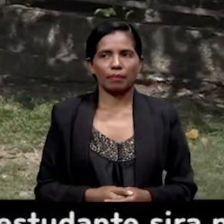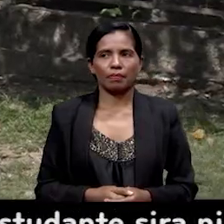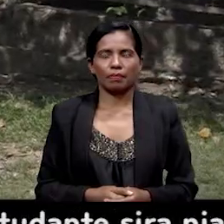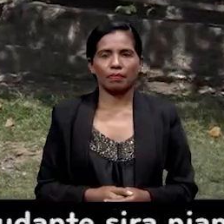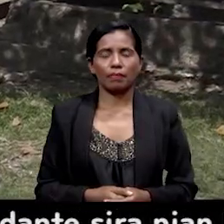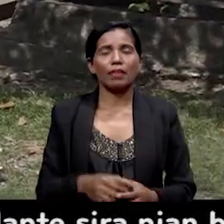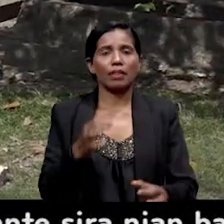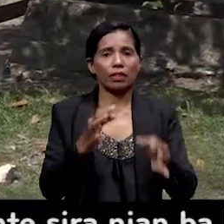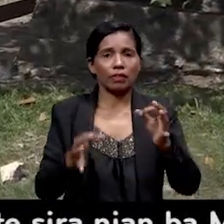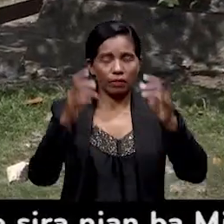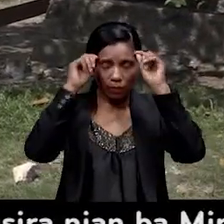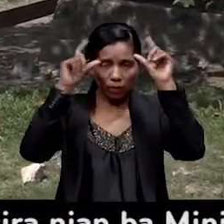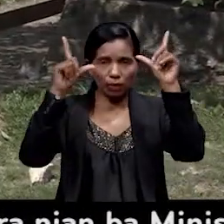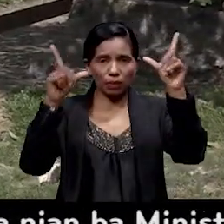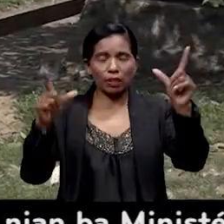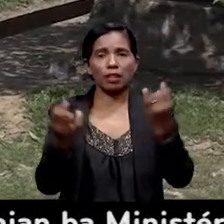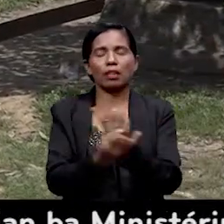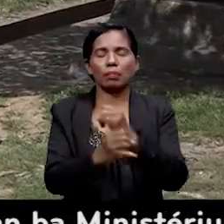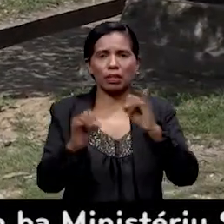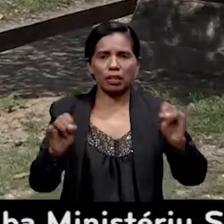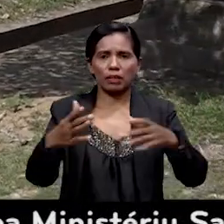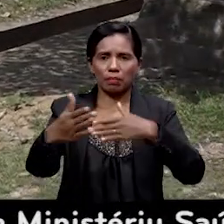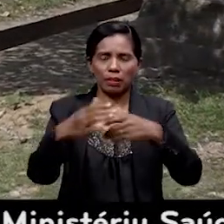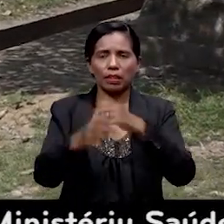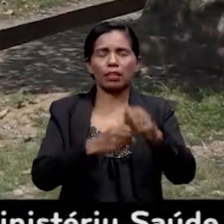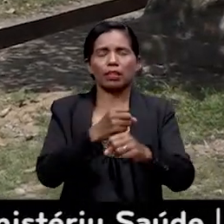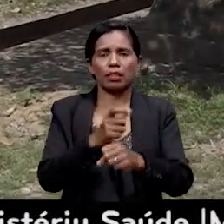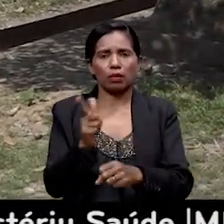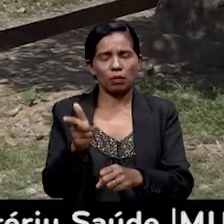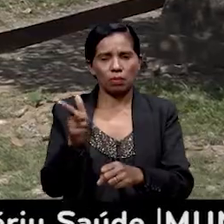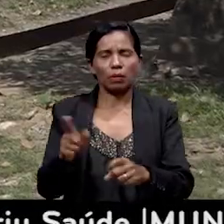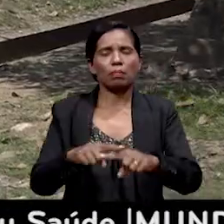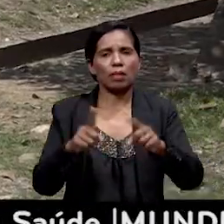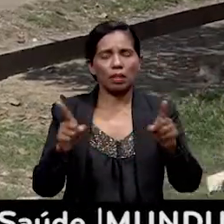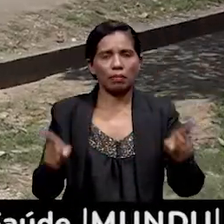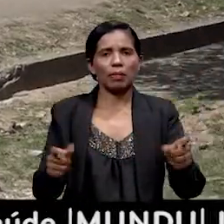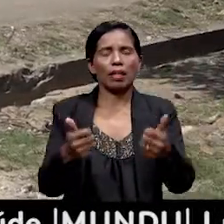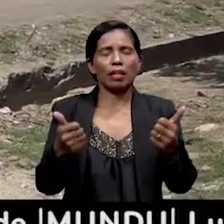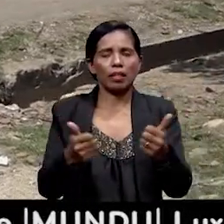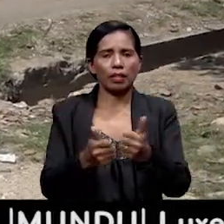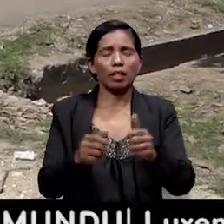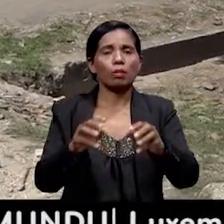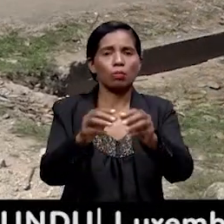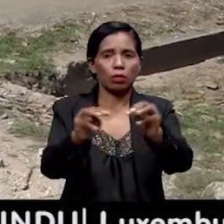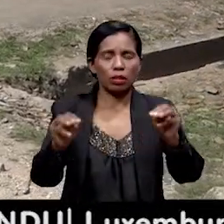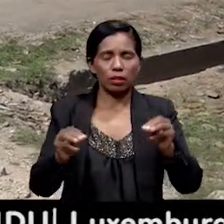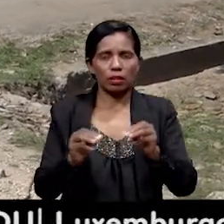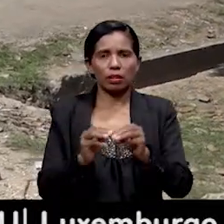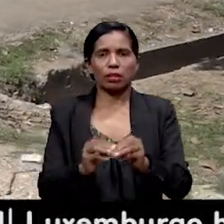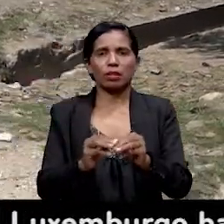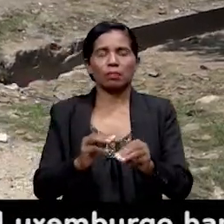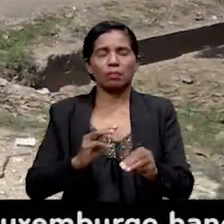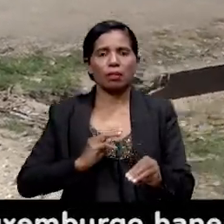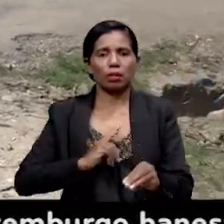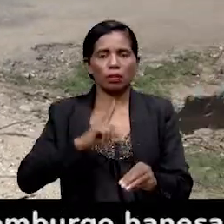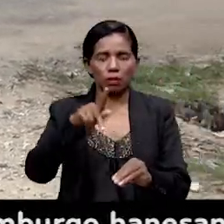Mas que Timor-Leste o kung ang besik tinan ruan ulu ona, mai be comunidade ia aldeia Lihina, suku Iliomar II, posto